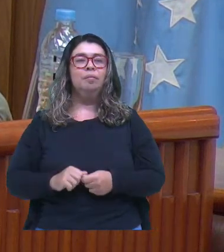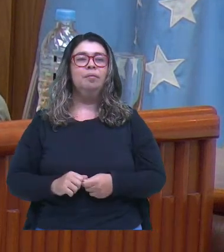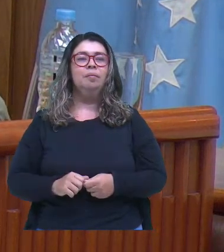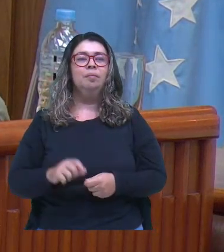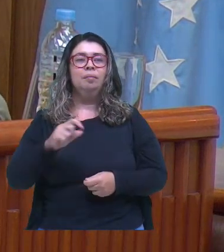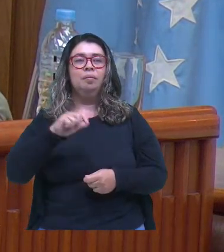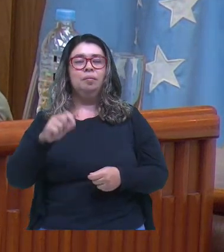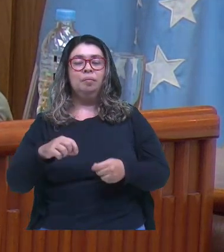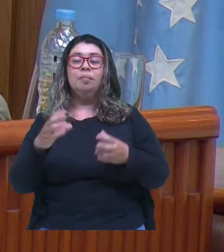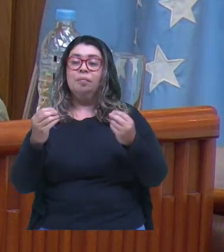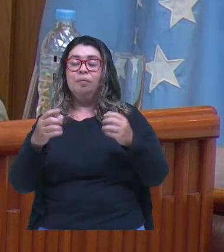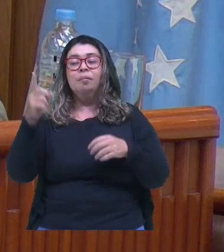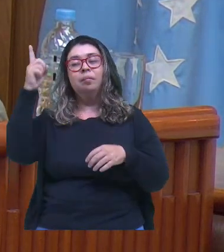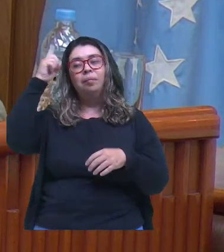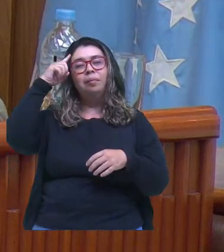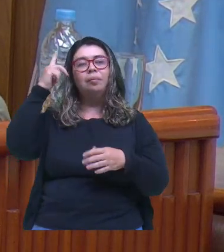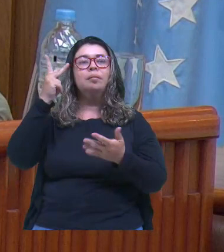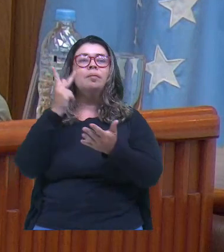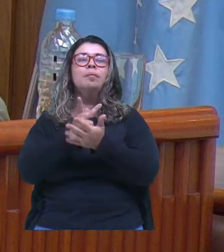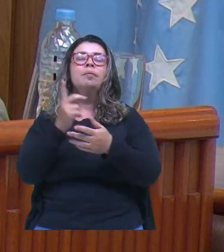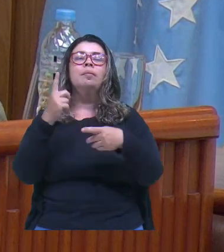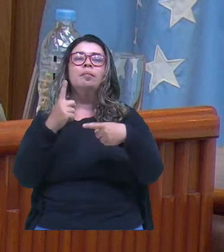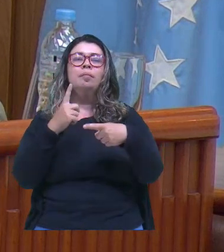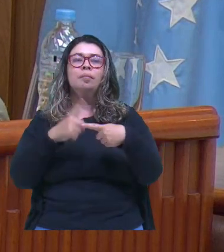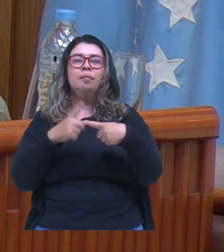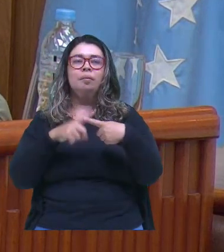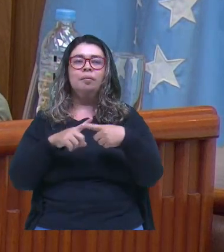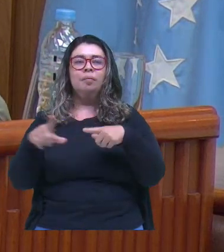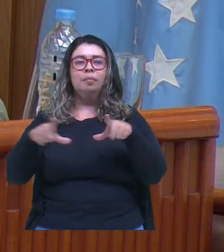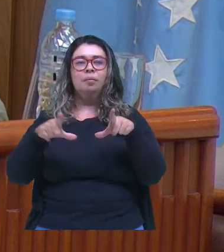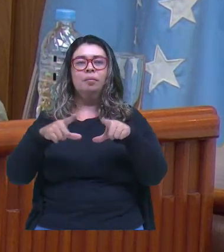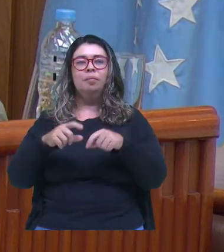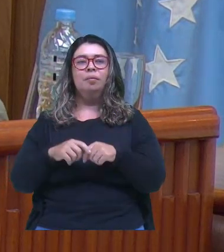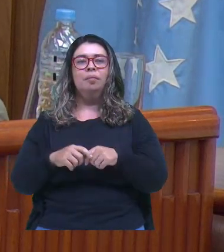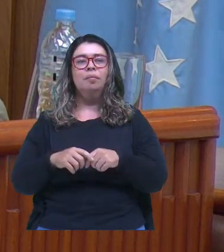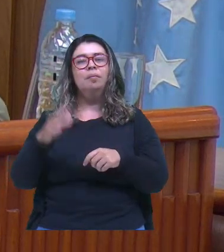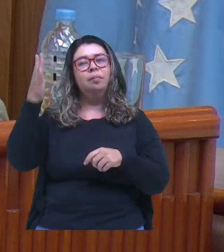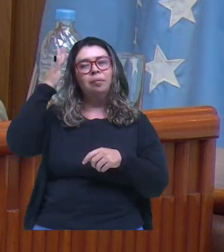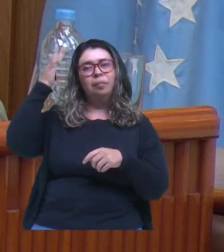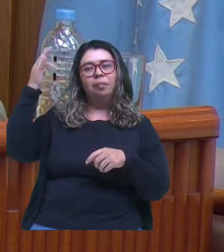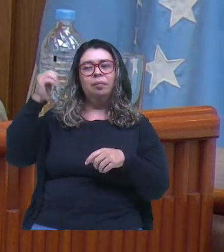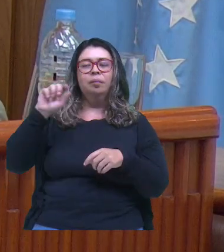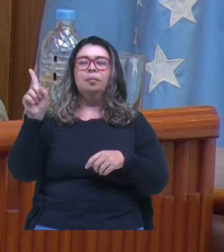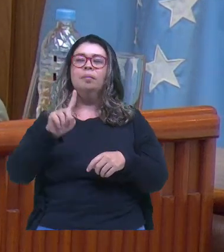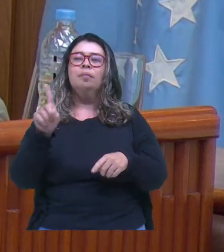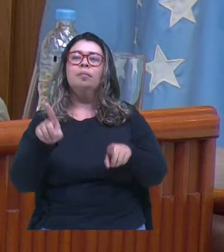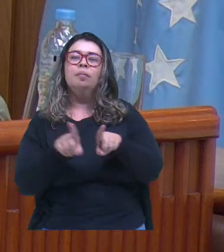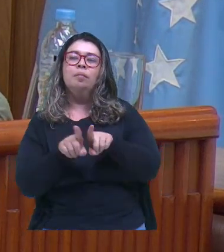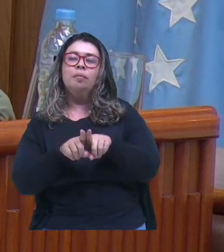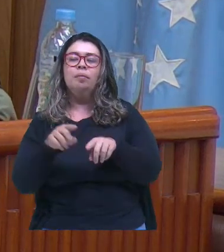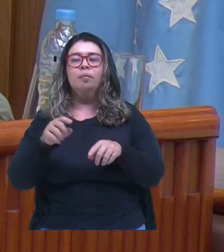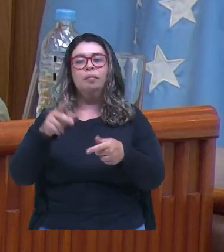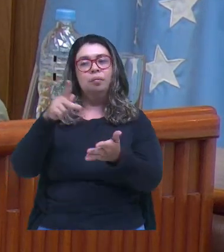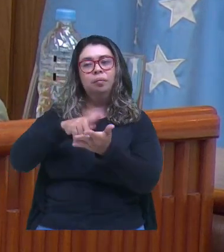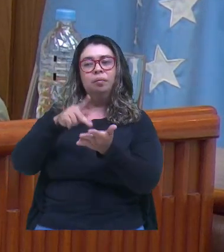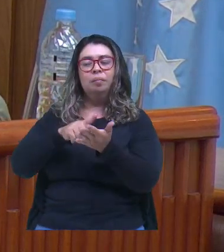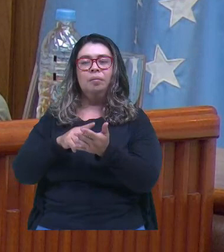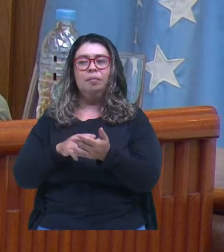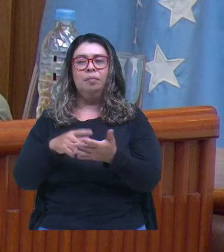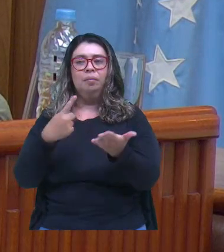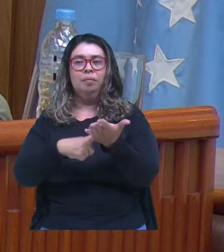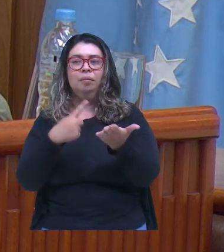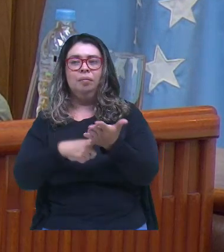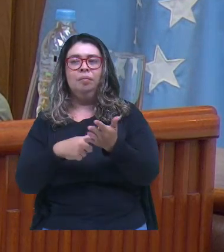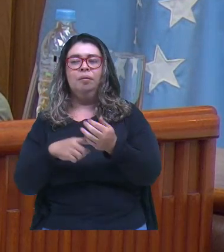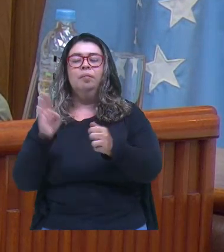muito mais do que muitos imaginam, mesmo porque trabalhar no âmbito da imaginação não é parâmetro com a realidade. Se comprometer com a